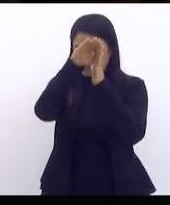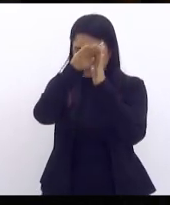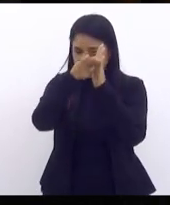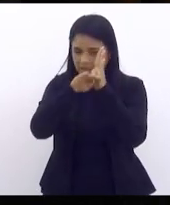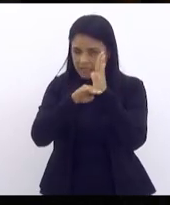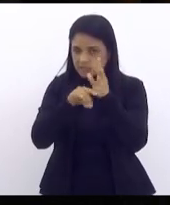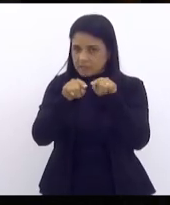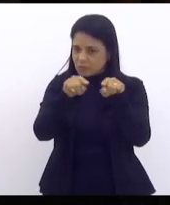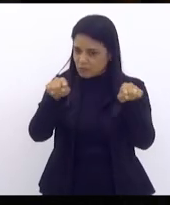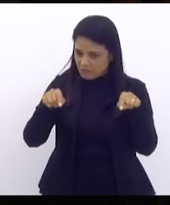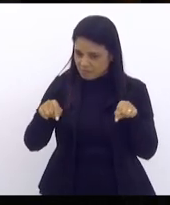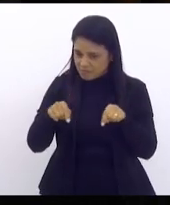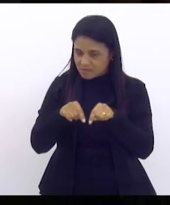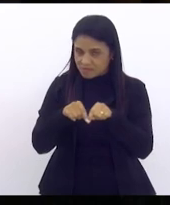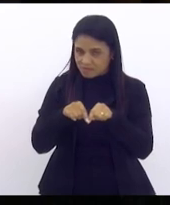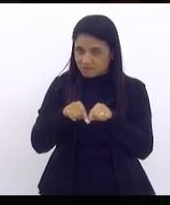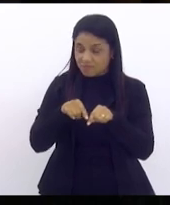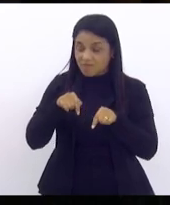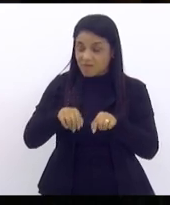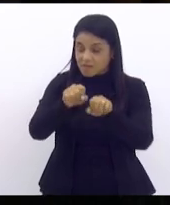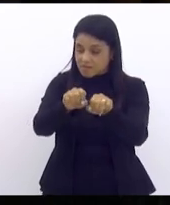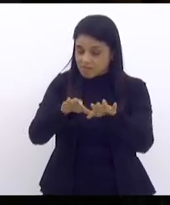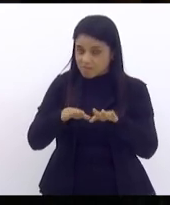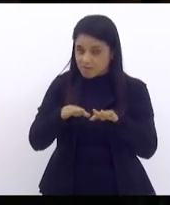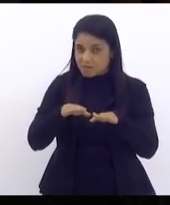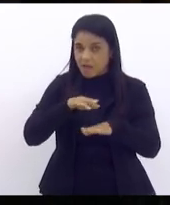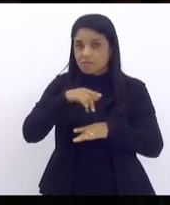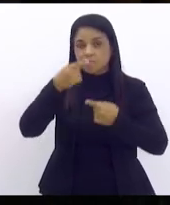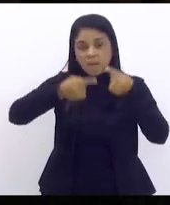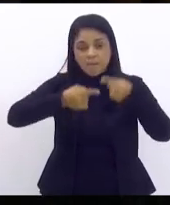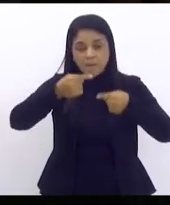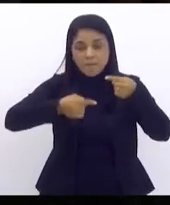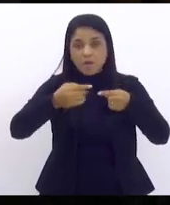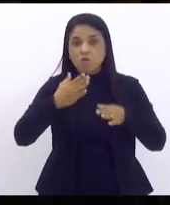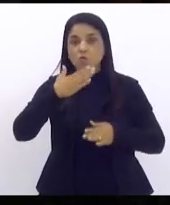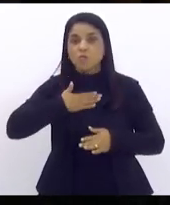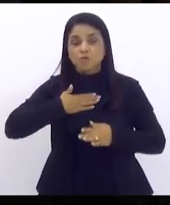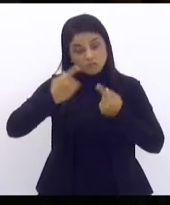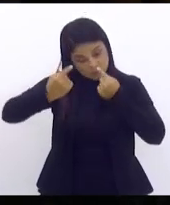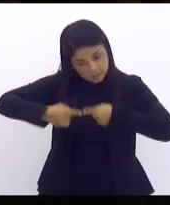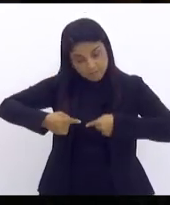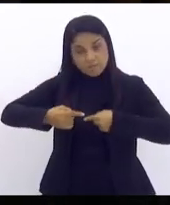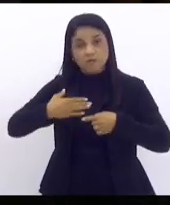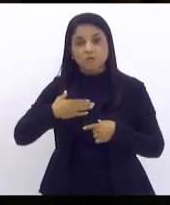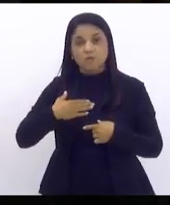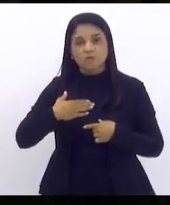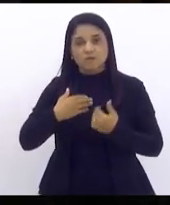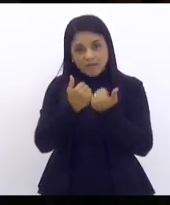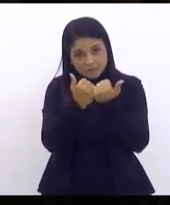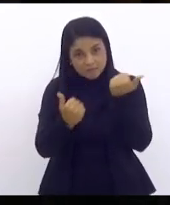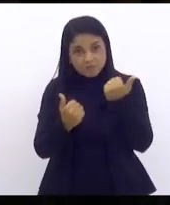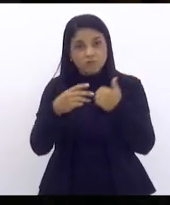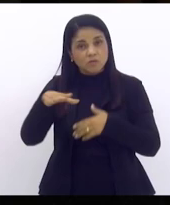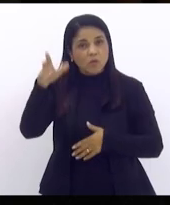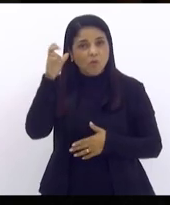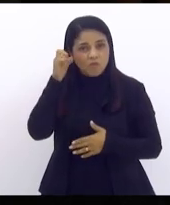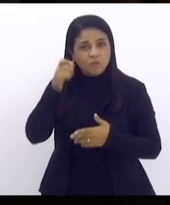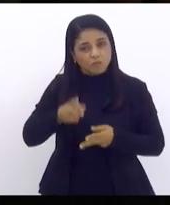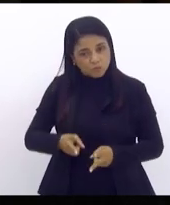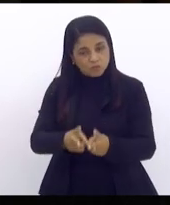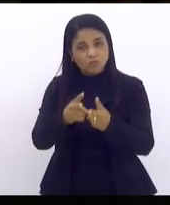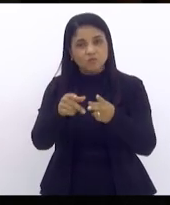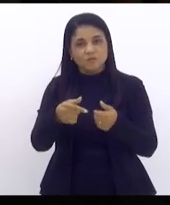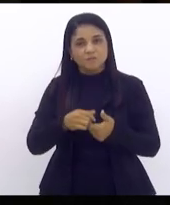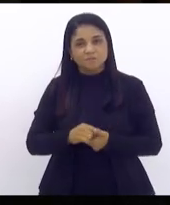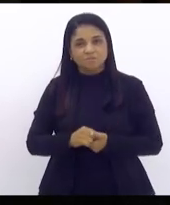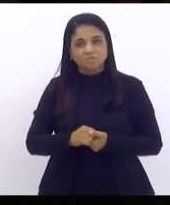do seu gabinete e vem aqui no plenário debater comigo, fica o desafio, seus assessores devem estar ouvindo ainda.